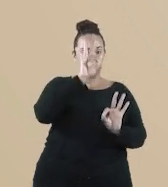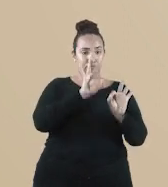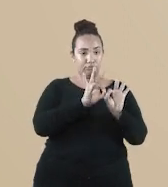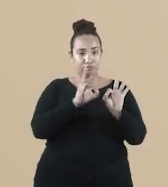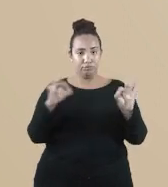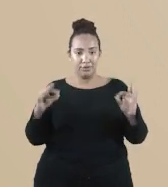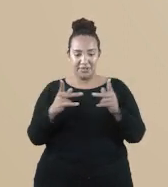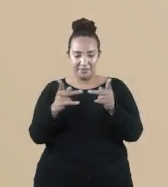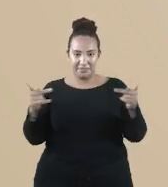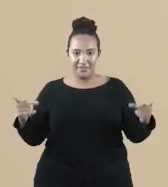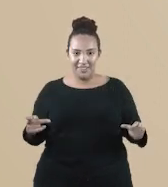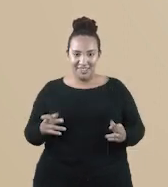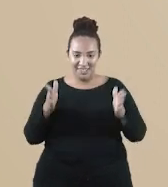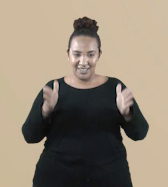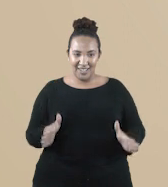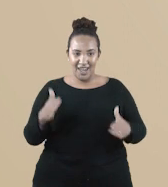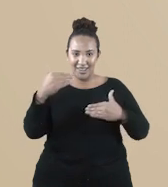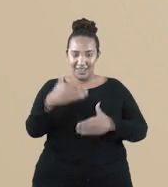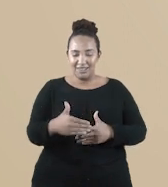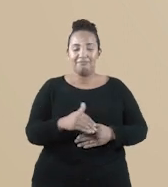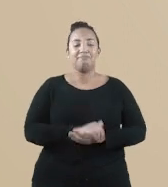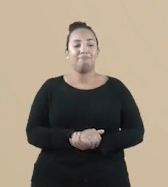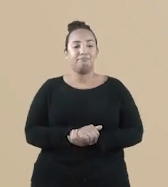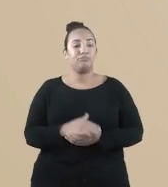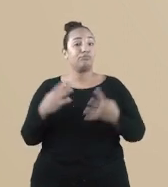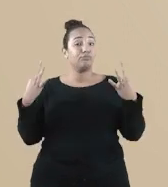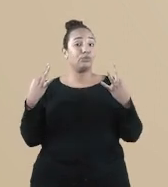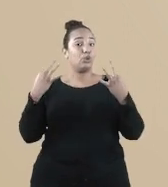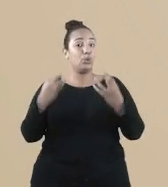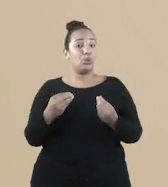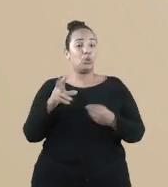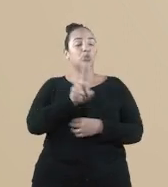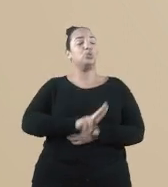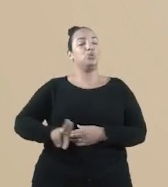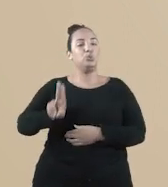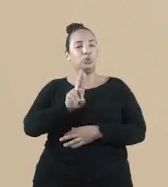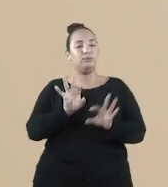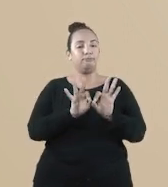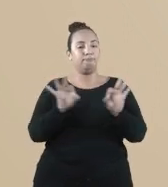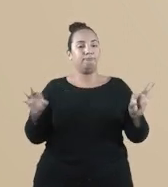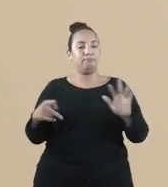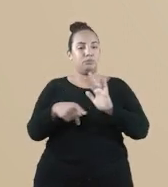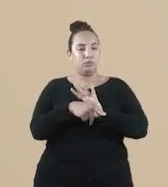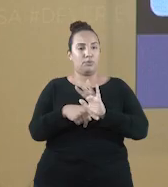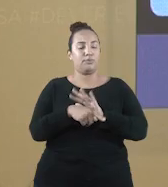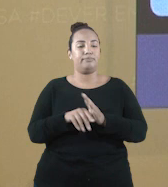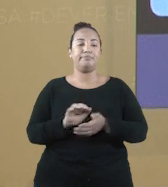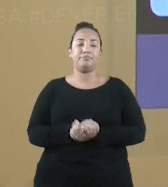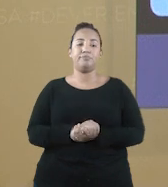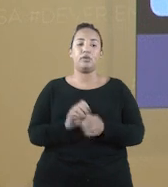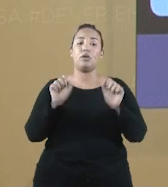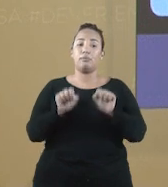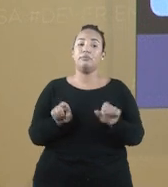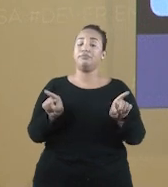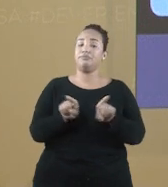de uma caixa de pizza. Em todas essas medições, usaremos medidas de comprimento.